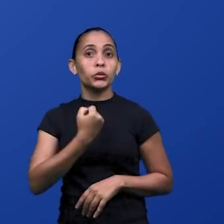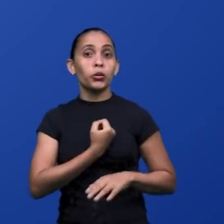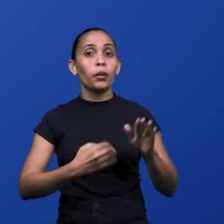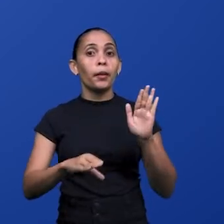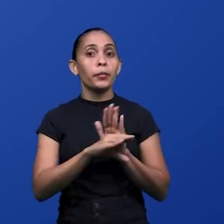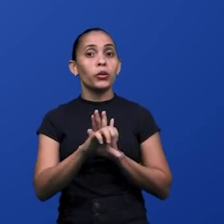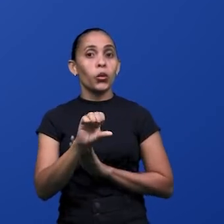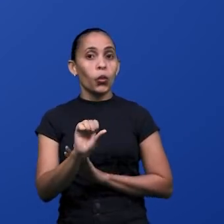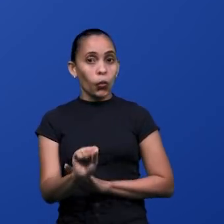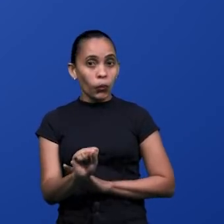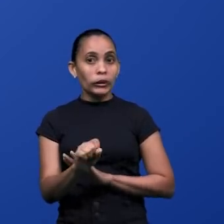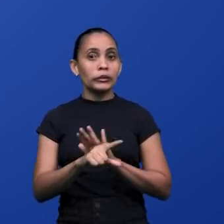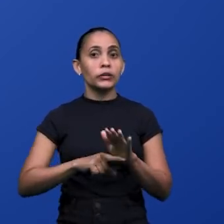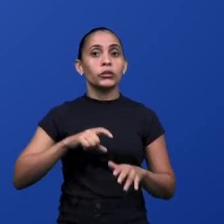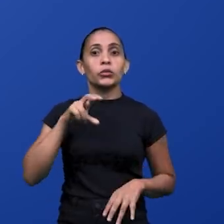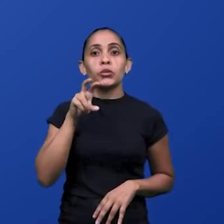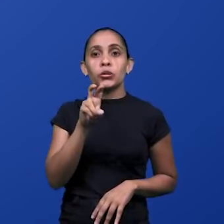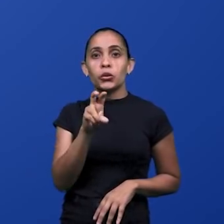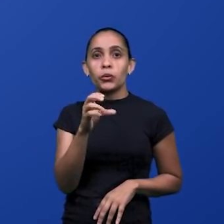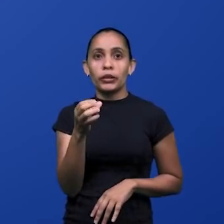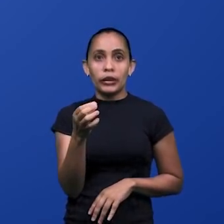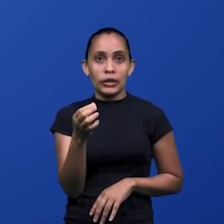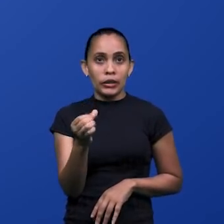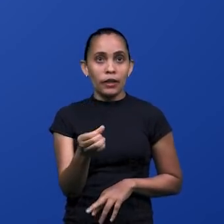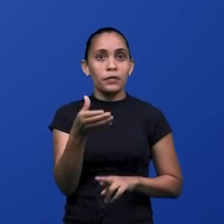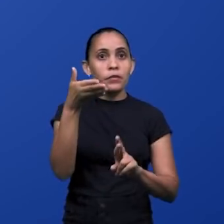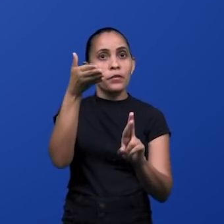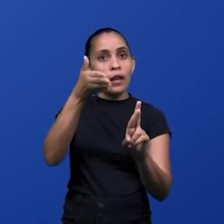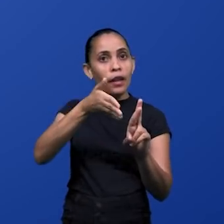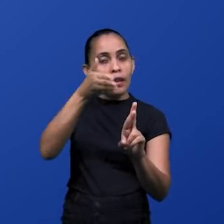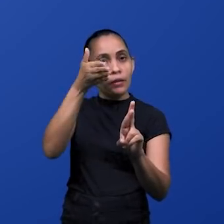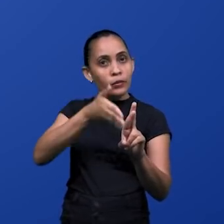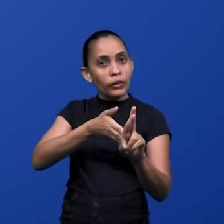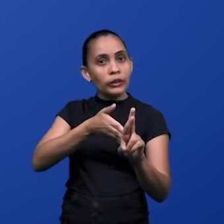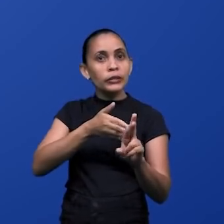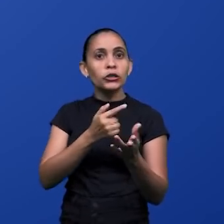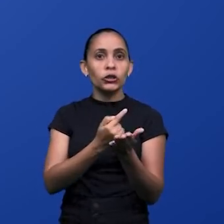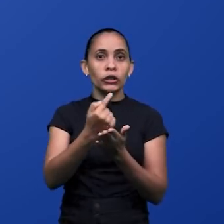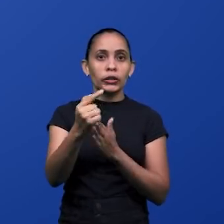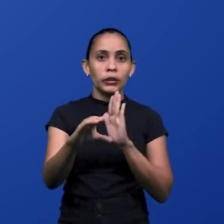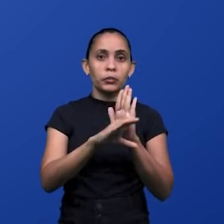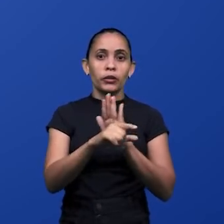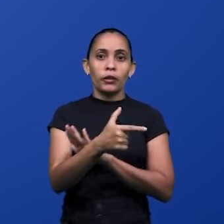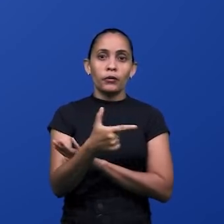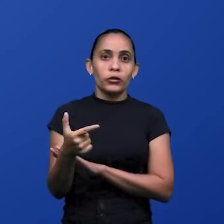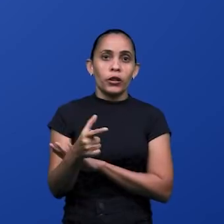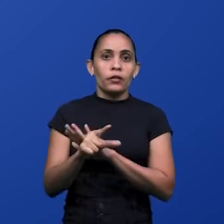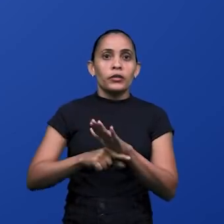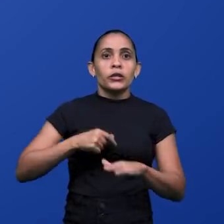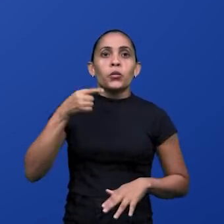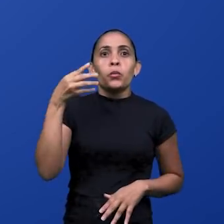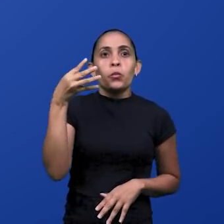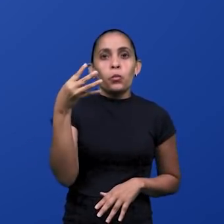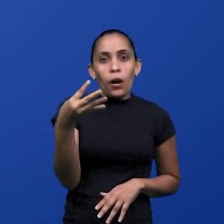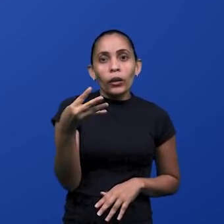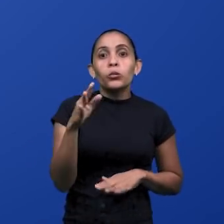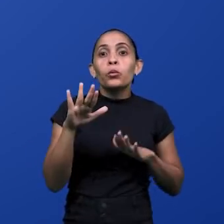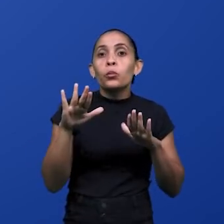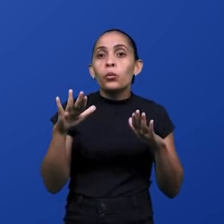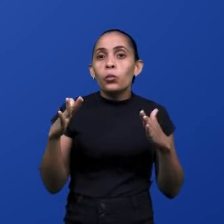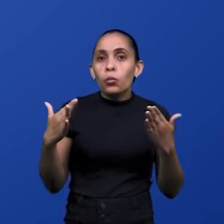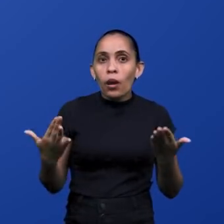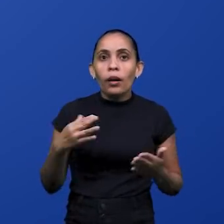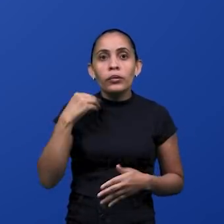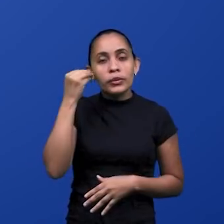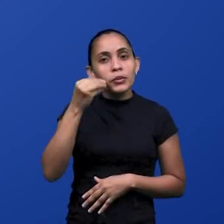capítulo 8, versículo 56, faz referência a Gênesis, capítulo 22, versículo 4.